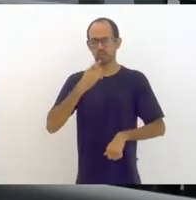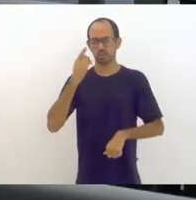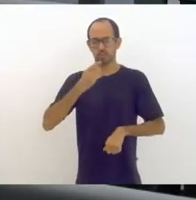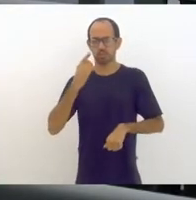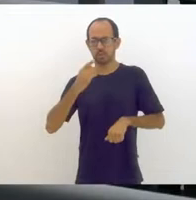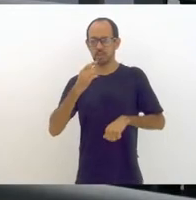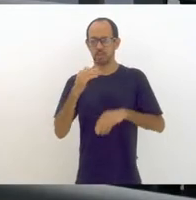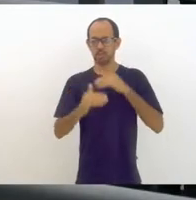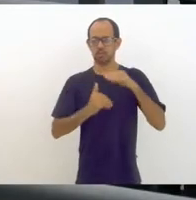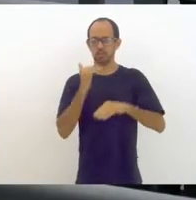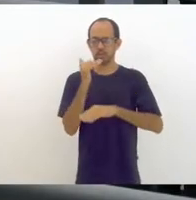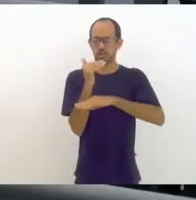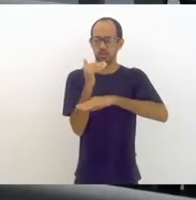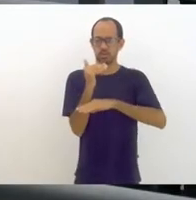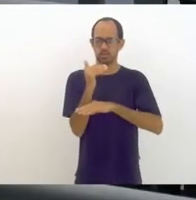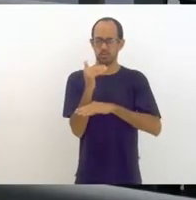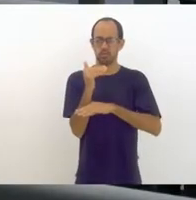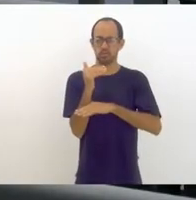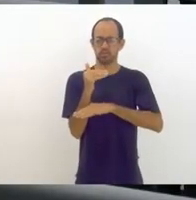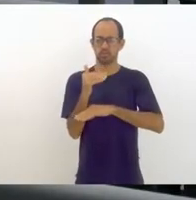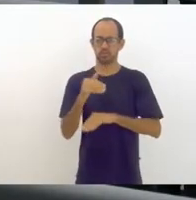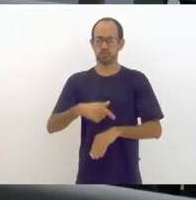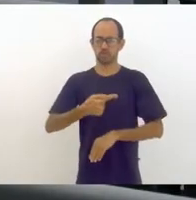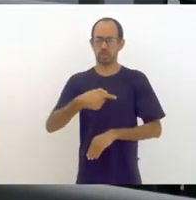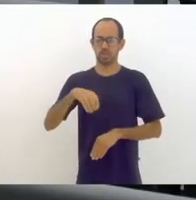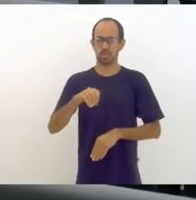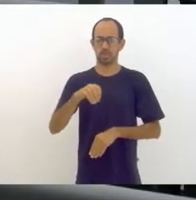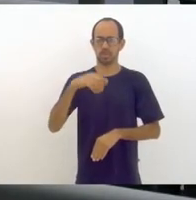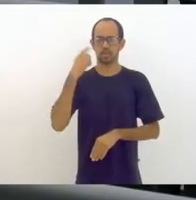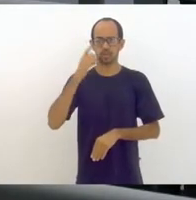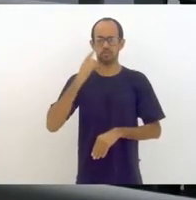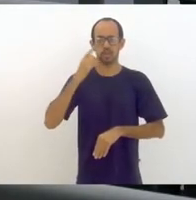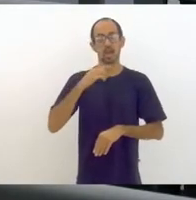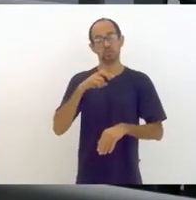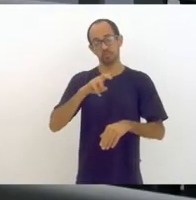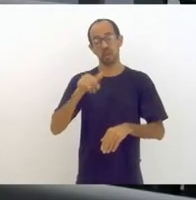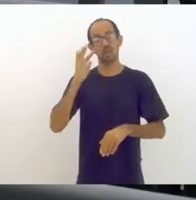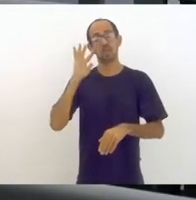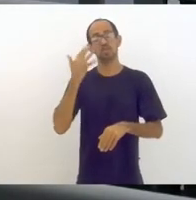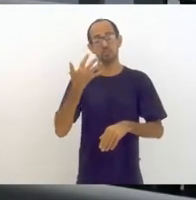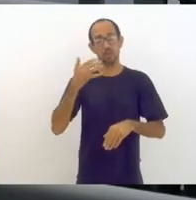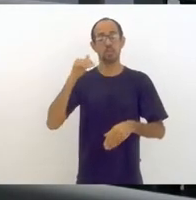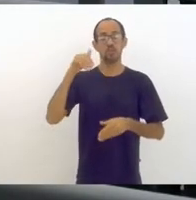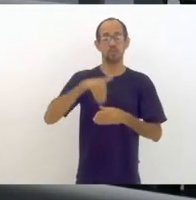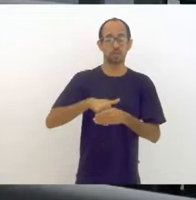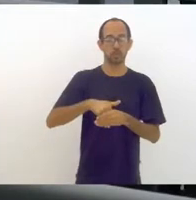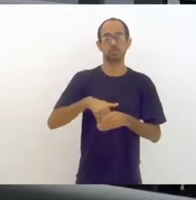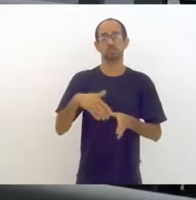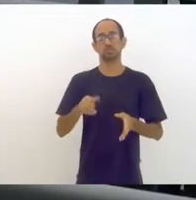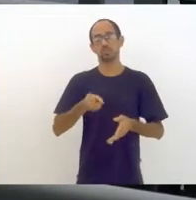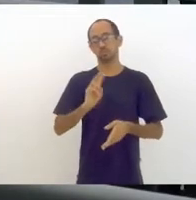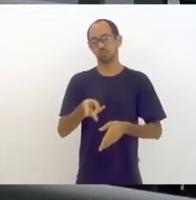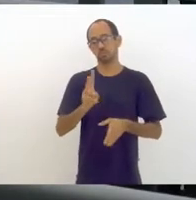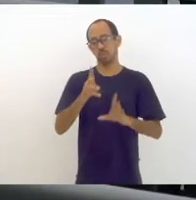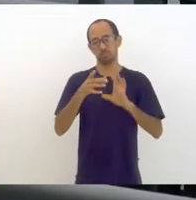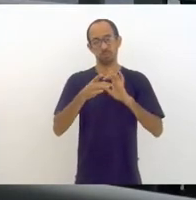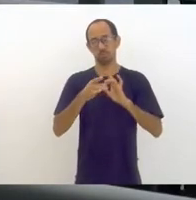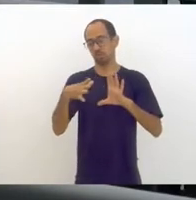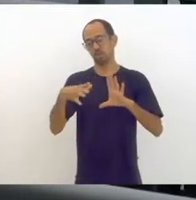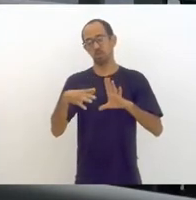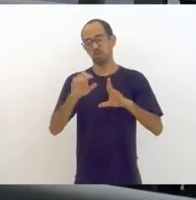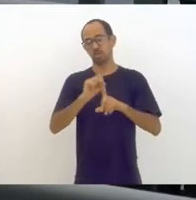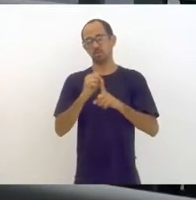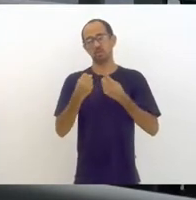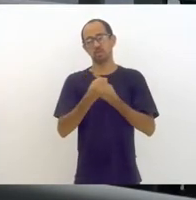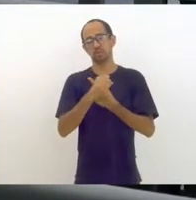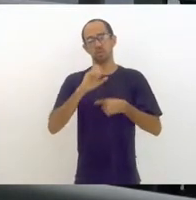são soberanos, né, são 70 deputados, vão tomar suas decisões. E, como sempre, numa democracia, a sociedade civil